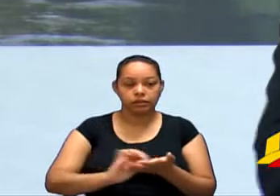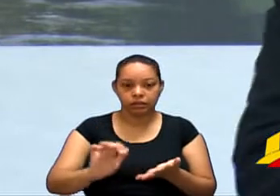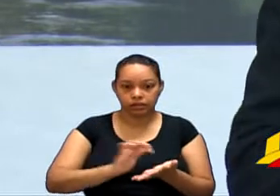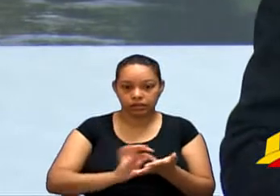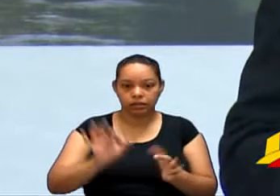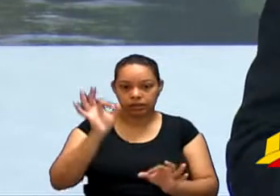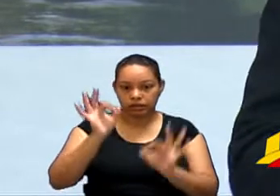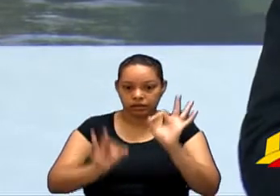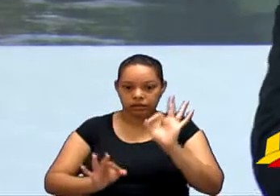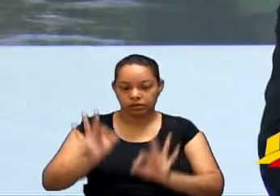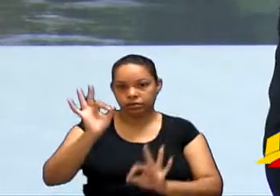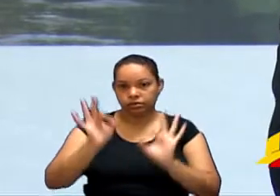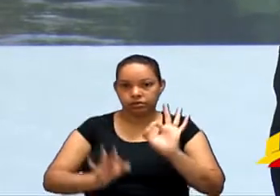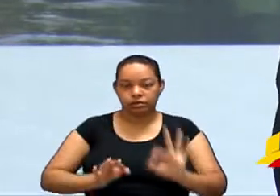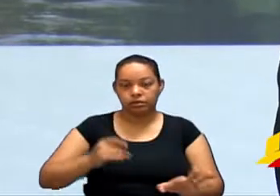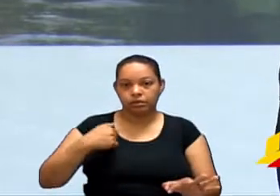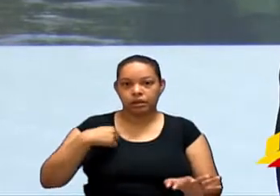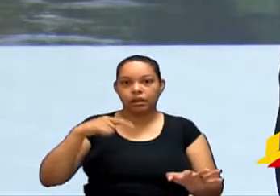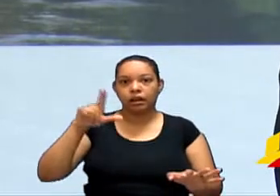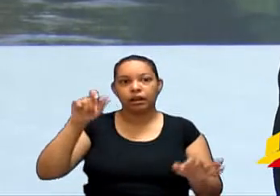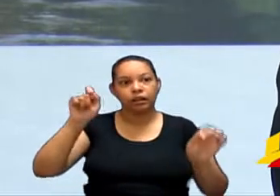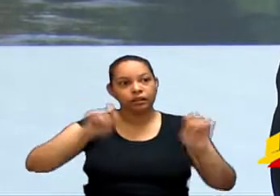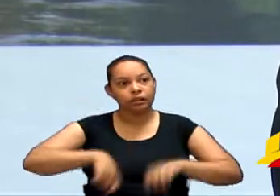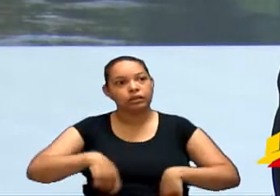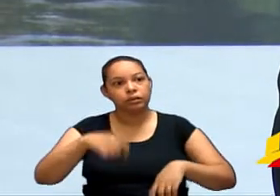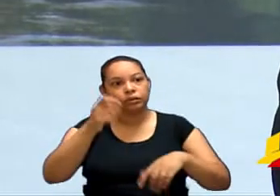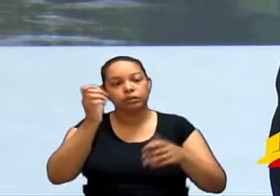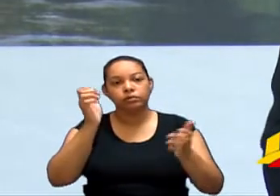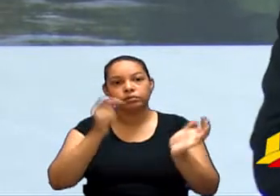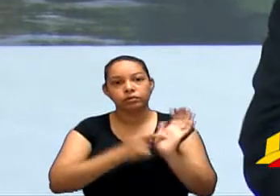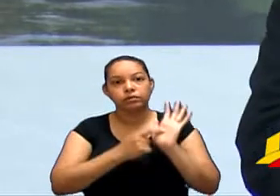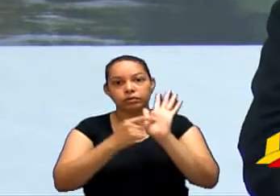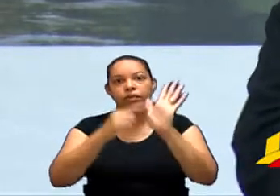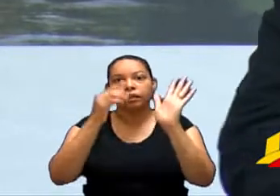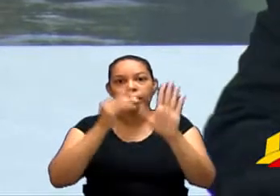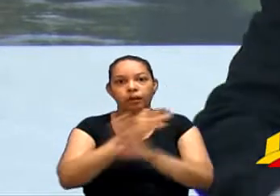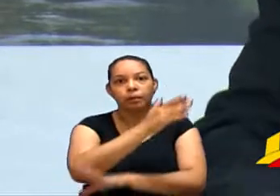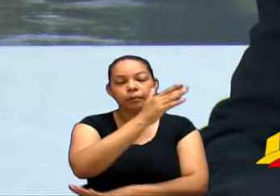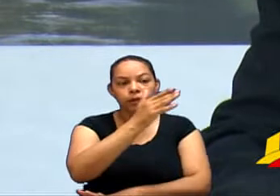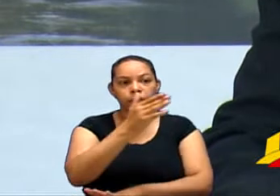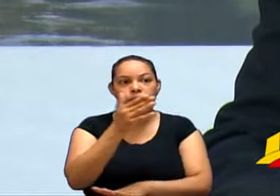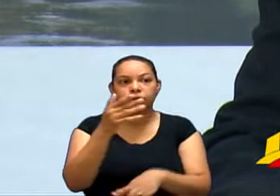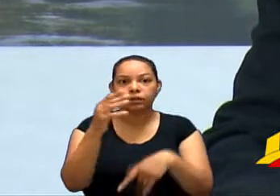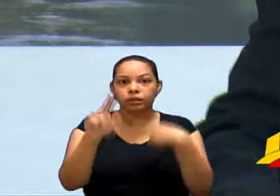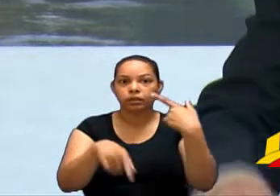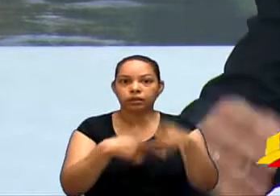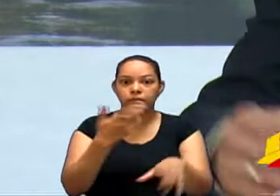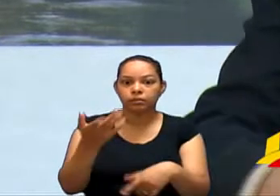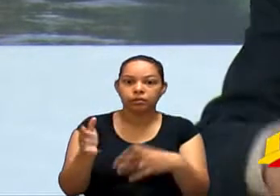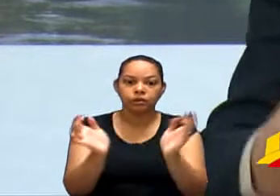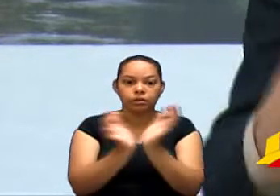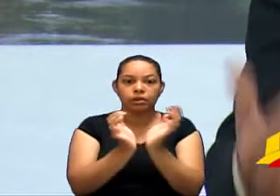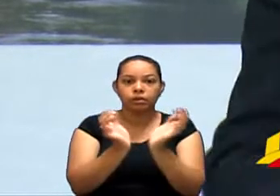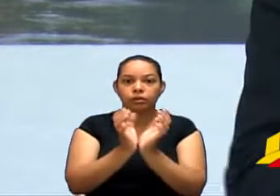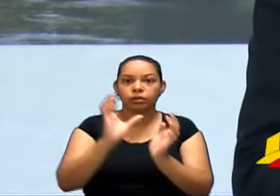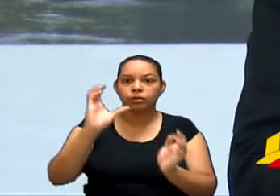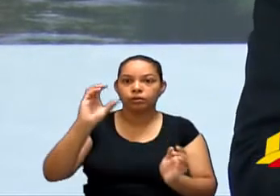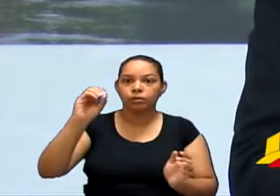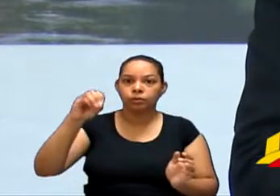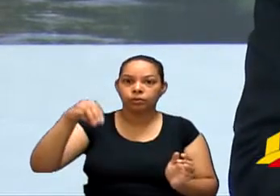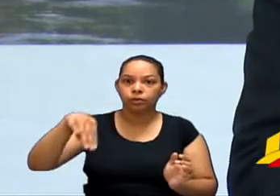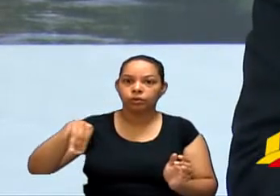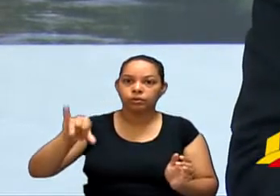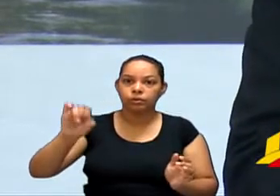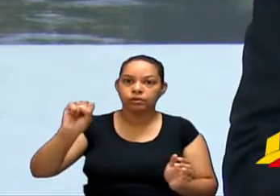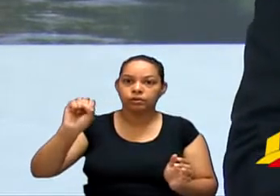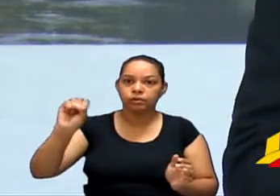ela deu constitucional no meu projeto e a comissão de Justiça deu inconstitucional no meu